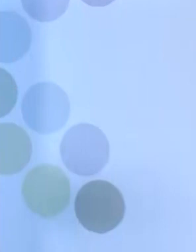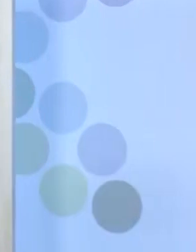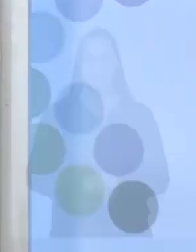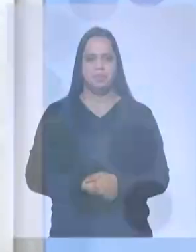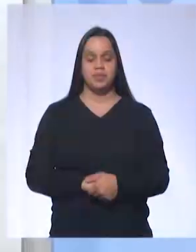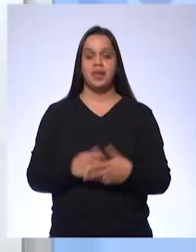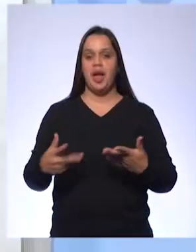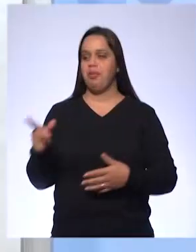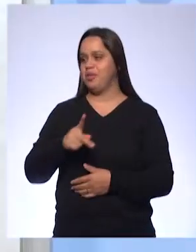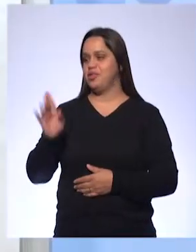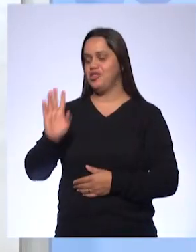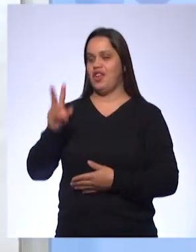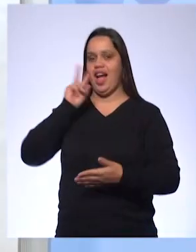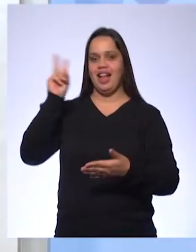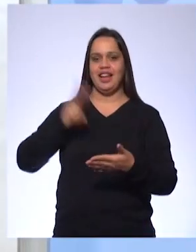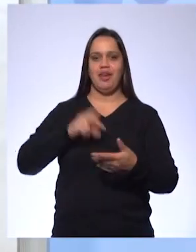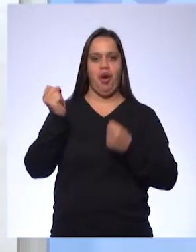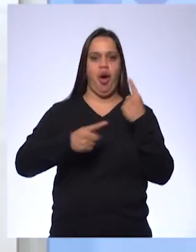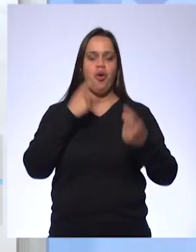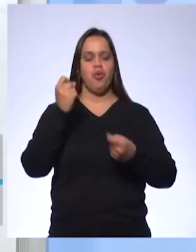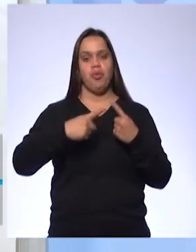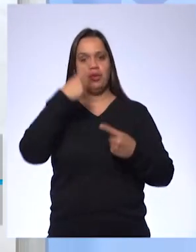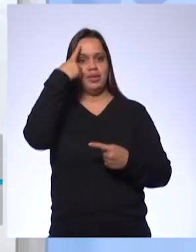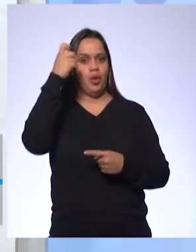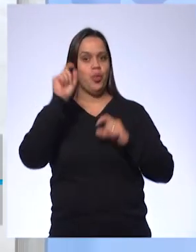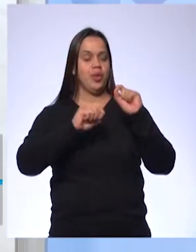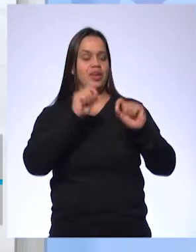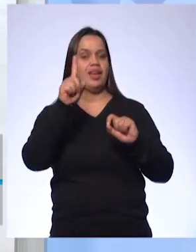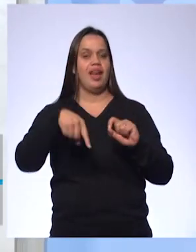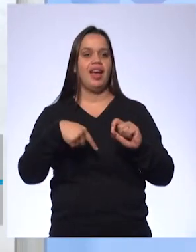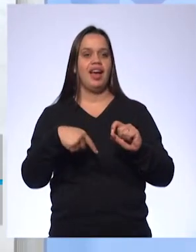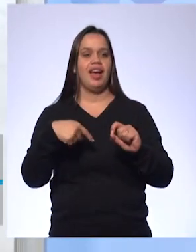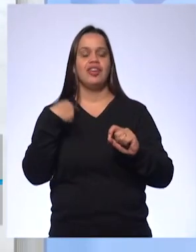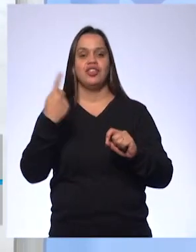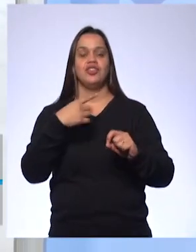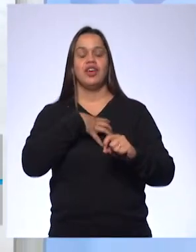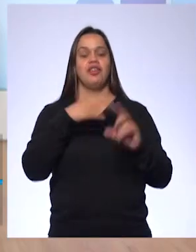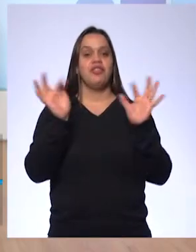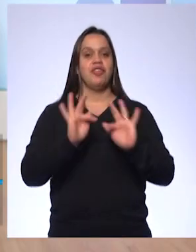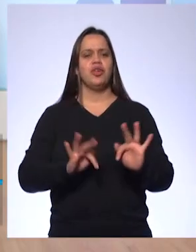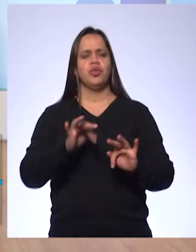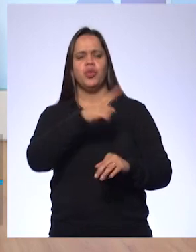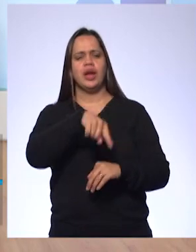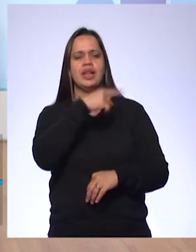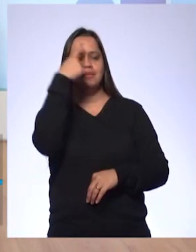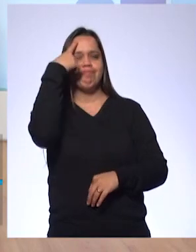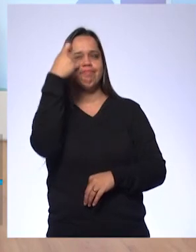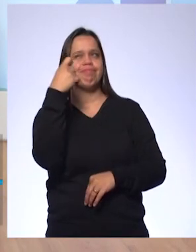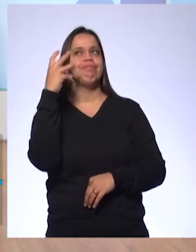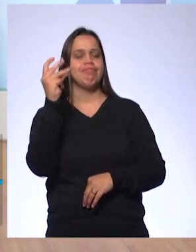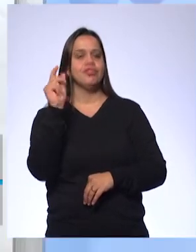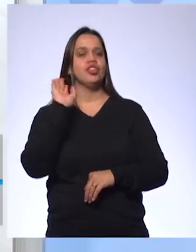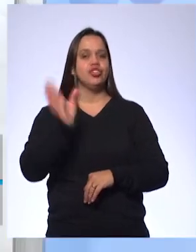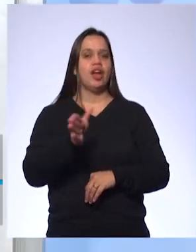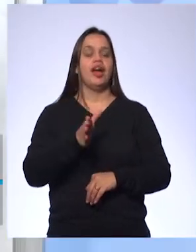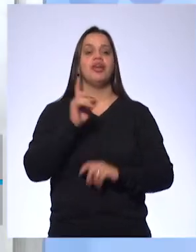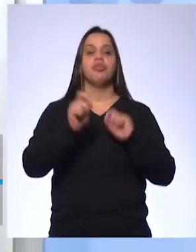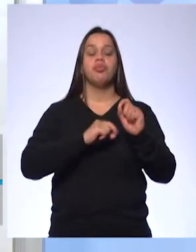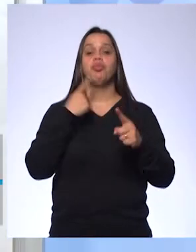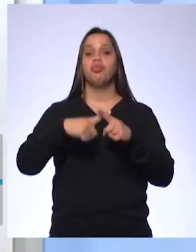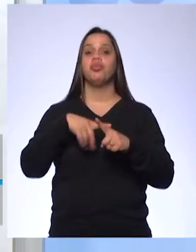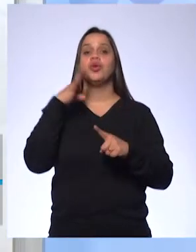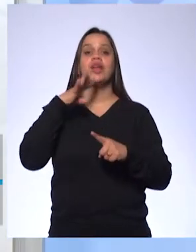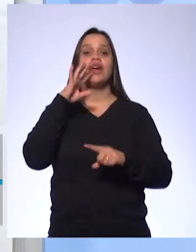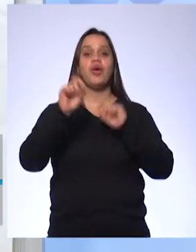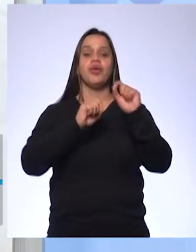Aí o Edjoel já leu aqui algumas hipóteses. A gente fica feliz da vida, né, professor Edjoel, quando o Sim, pessoal formula hipótese. Sabe que o legal de você formular, de ter